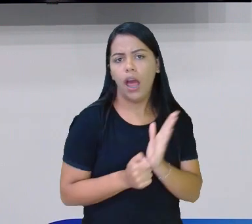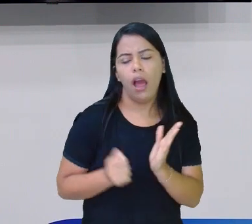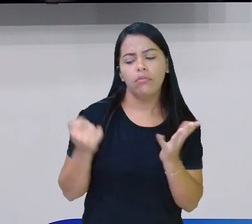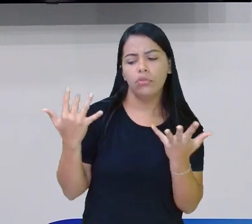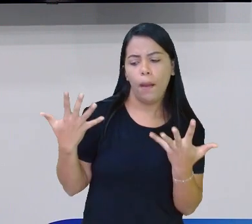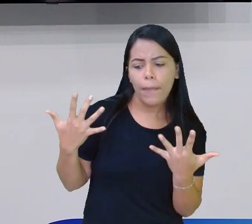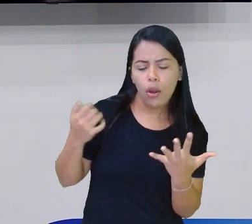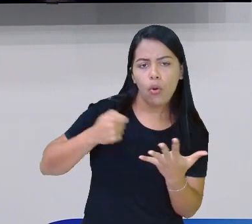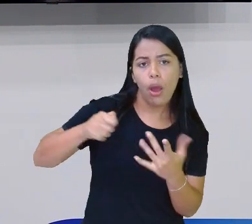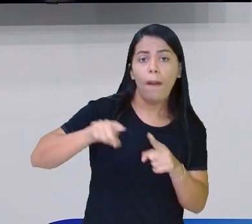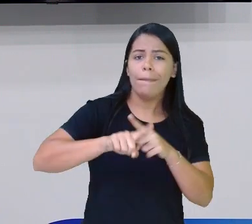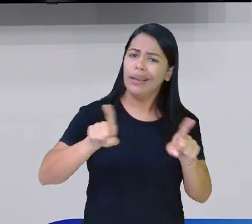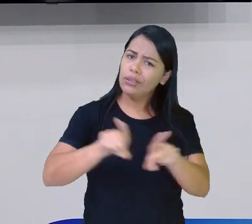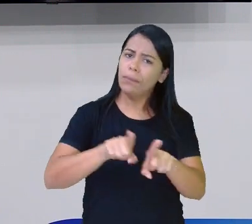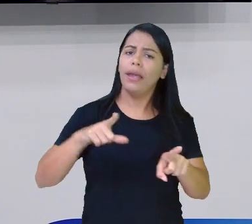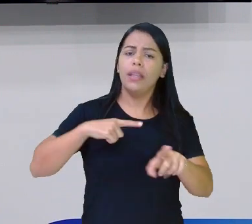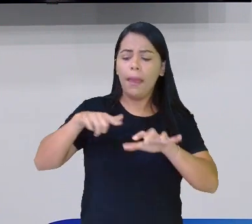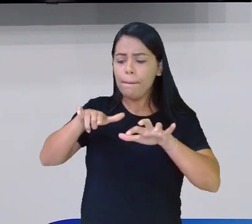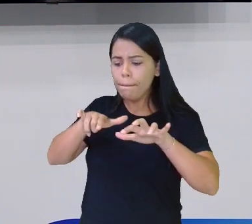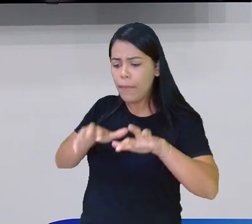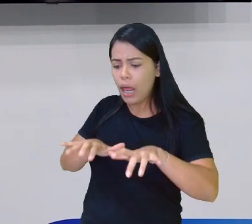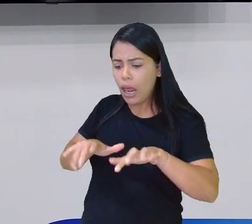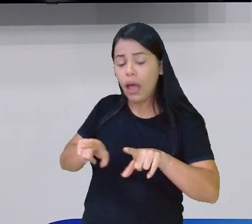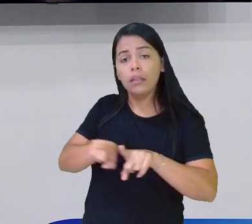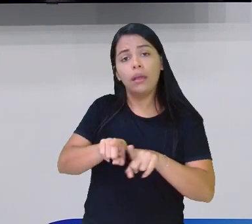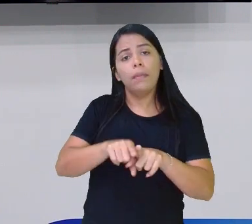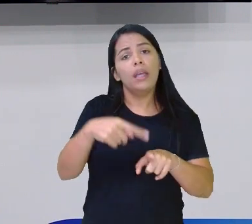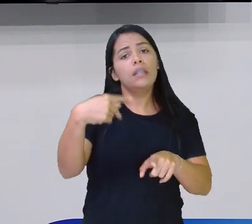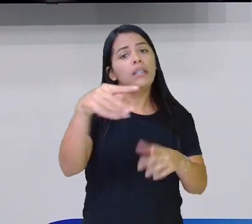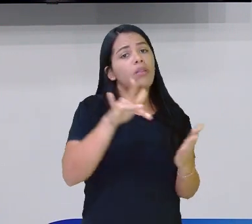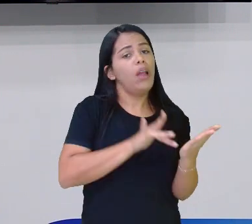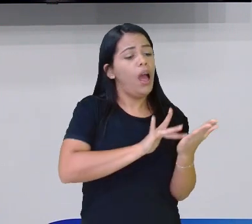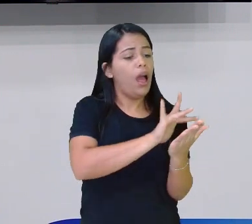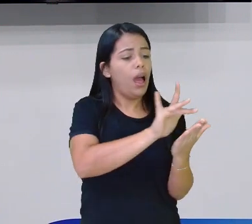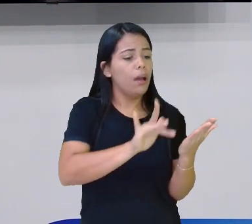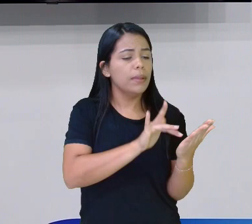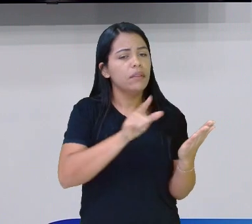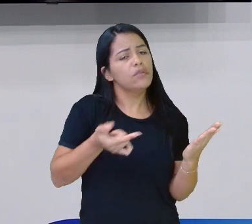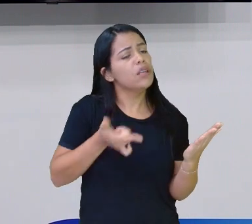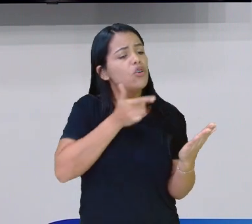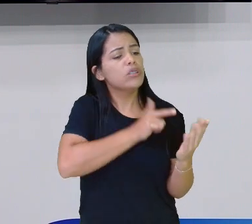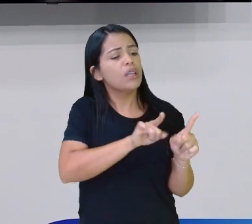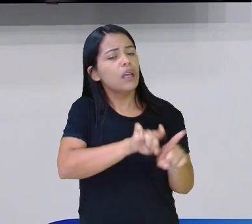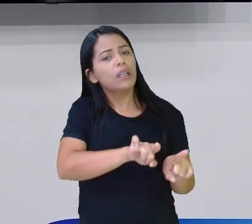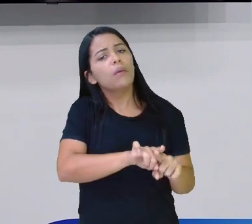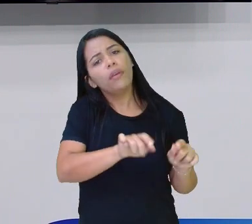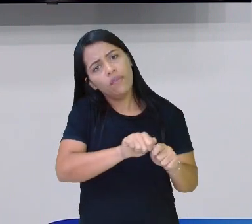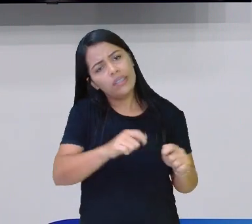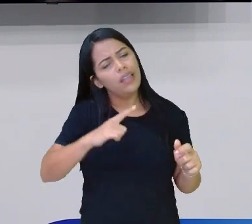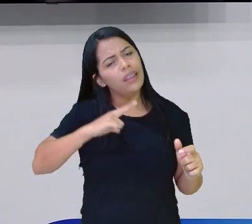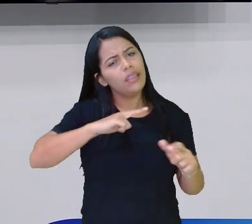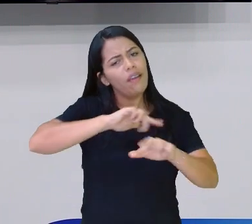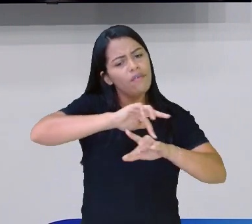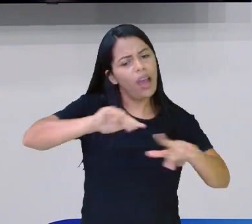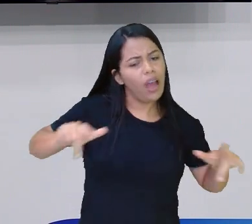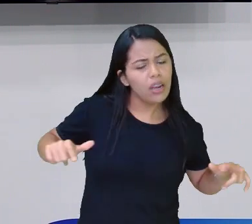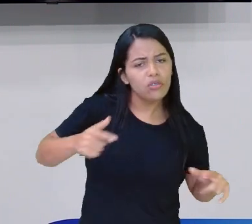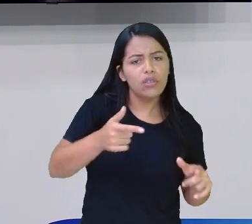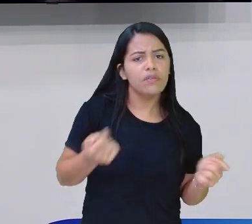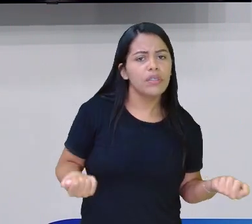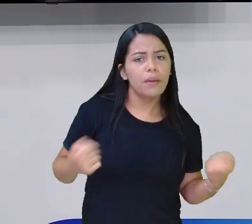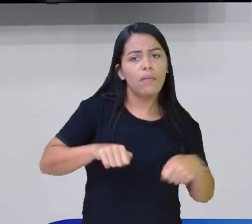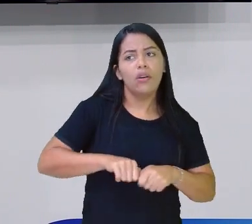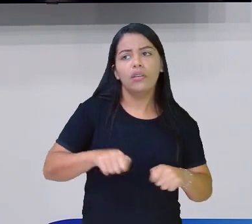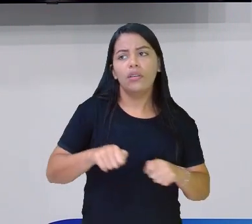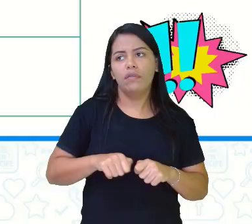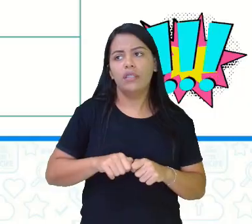também existe o computador aí, né? O seu tablet, que existem ferramentas, inclusive existem programas que já vêm